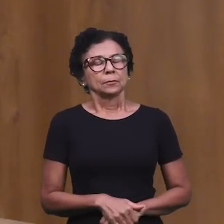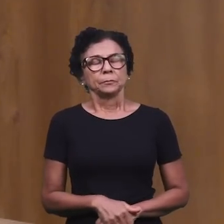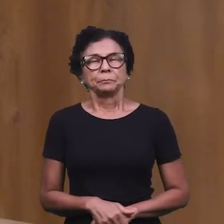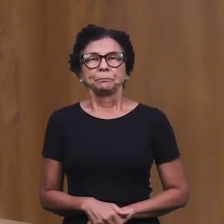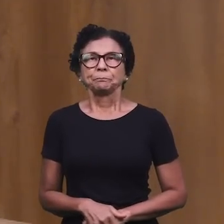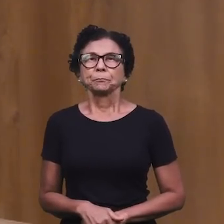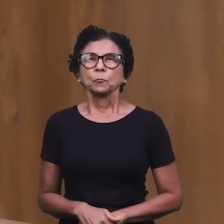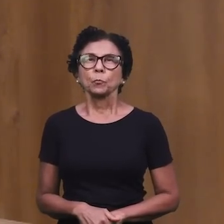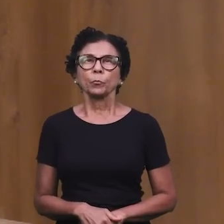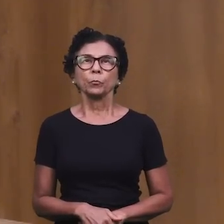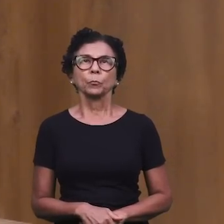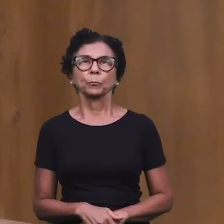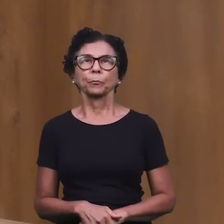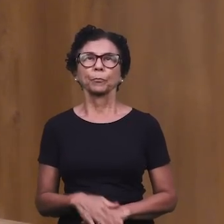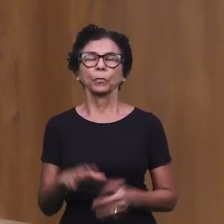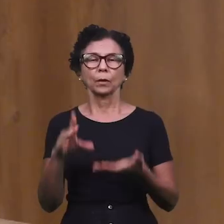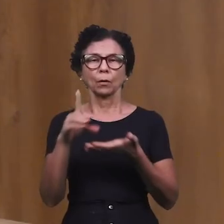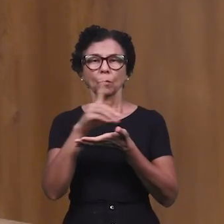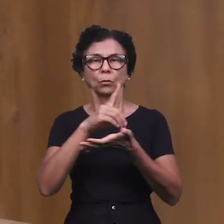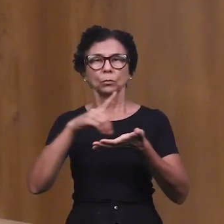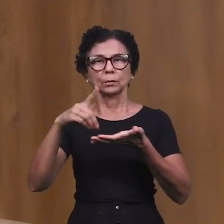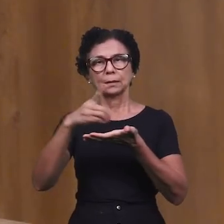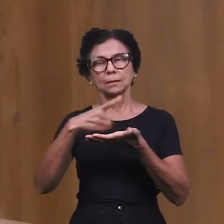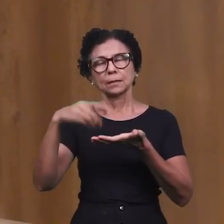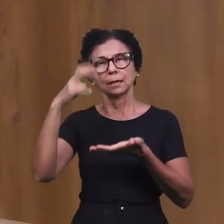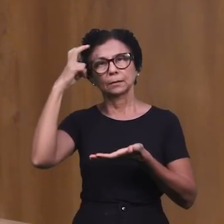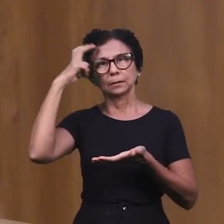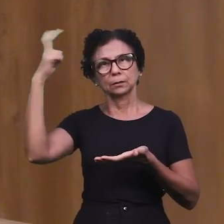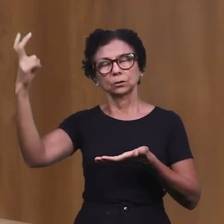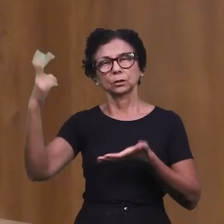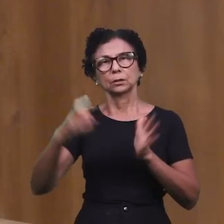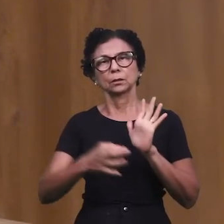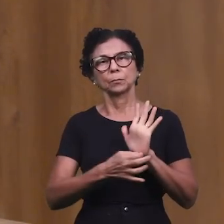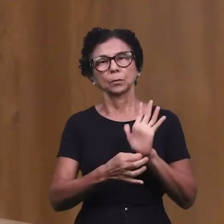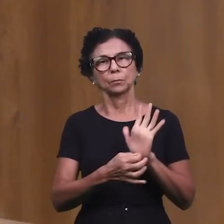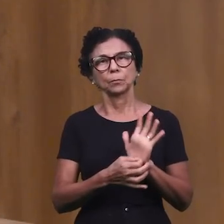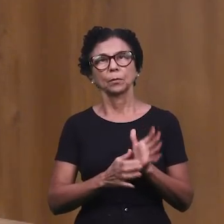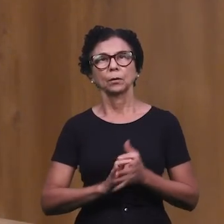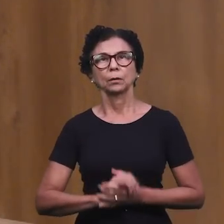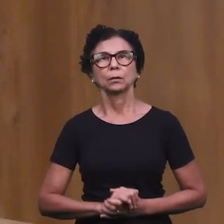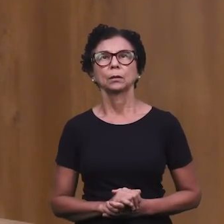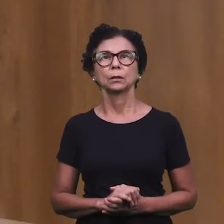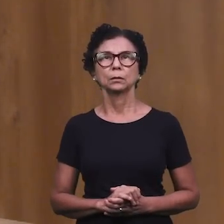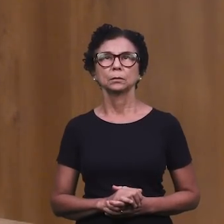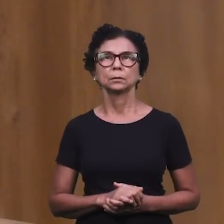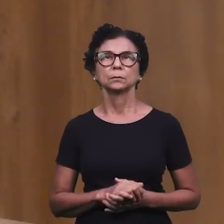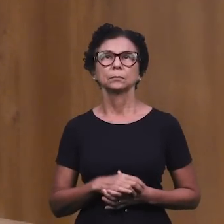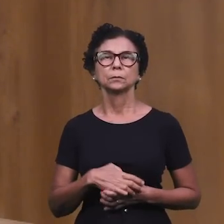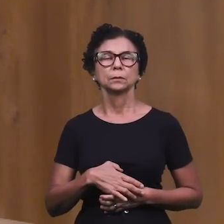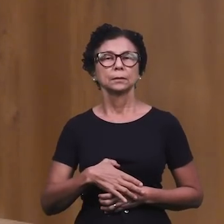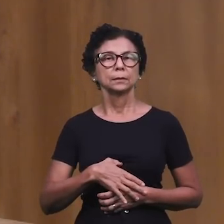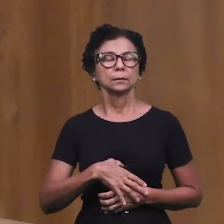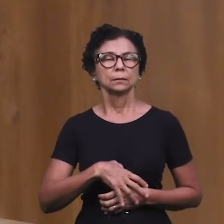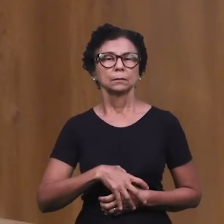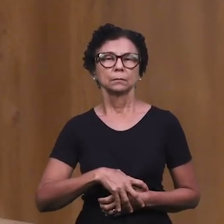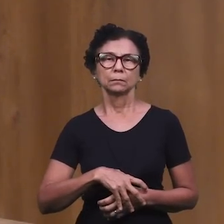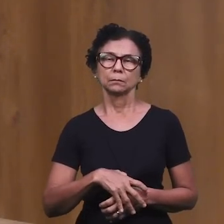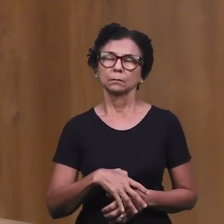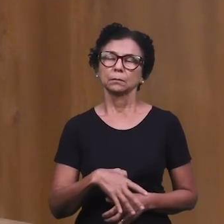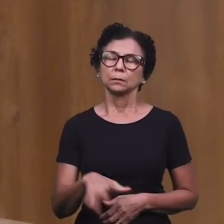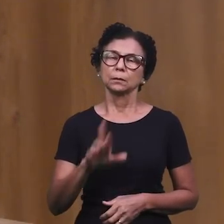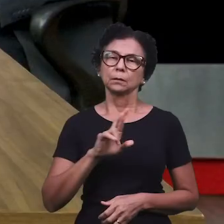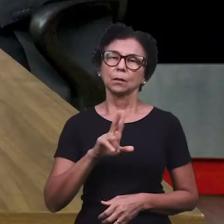mas o design inteligente, a proposta do design inteligente não está ligada a cunho religioso, não é uma